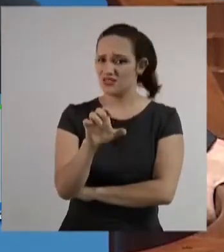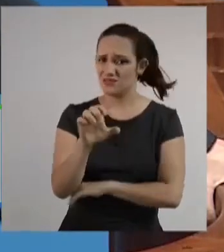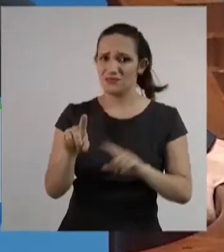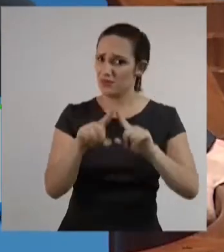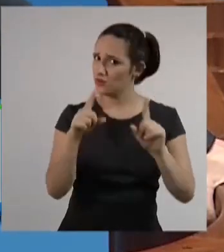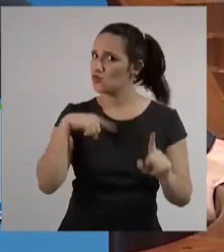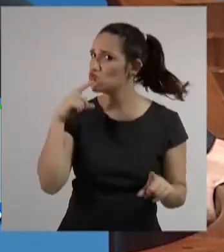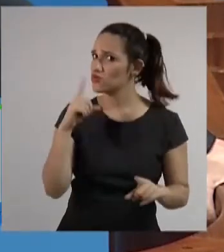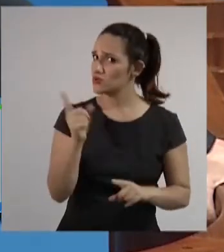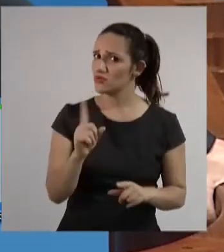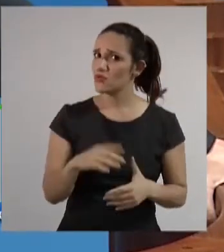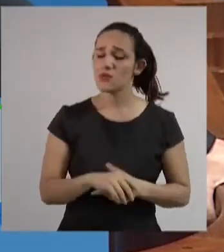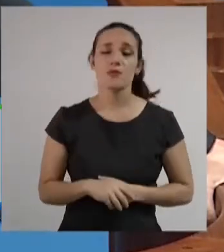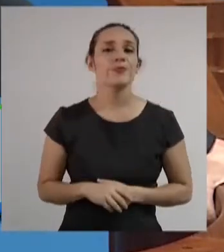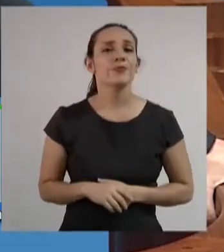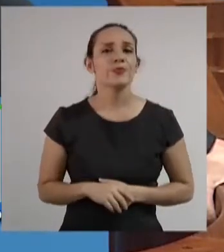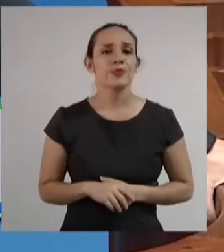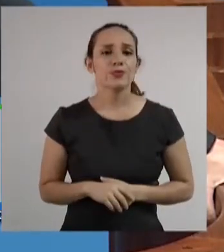errado.